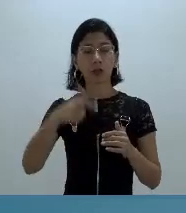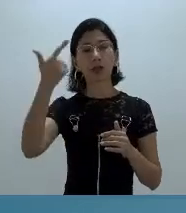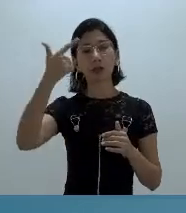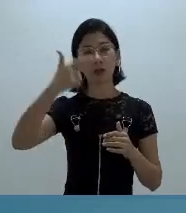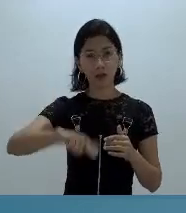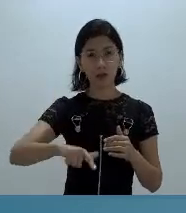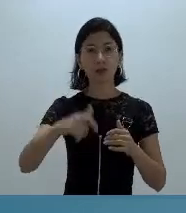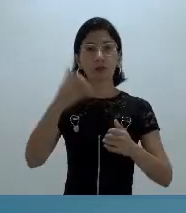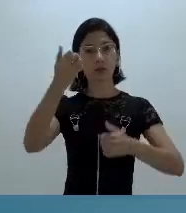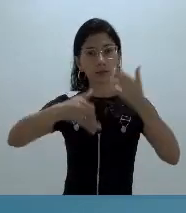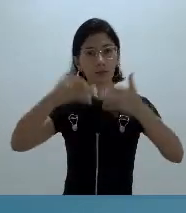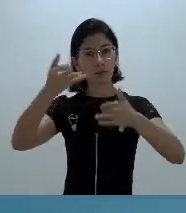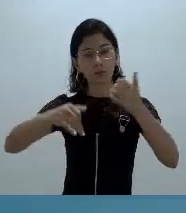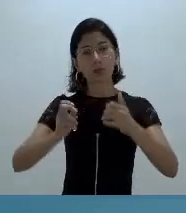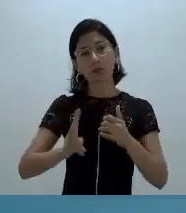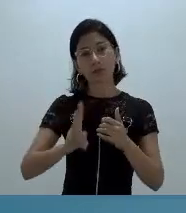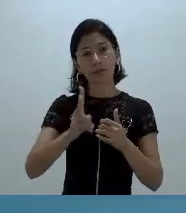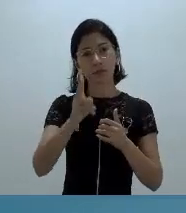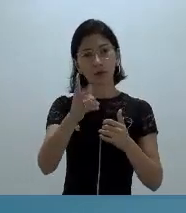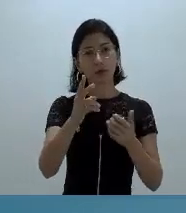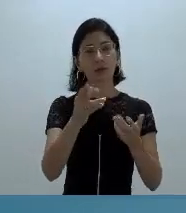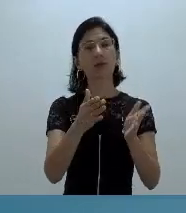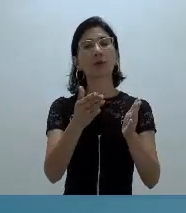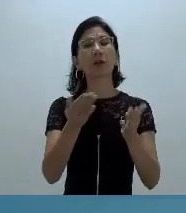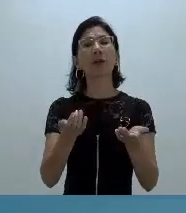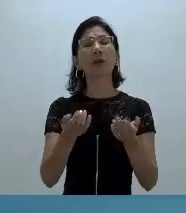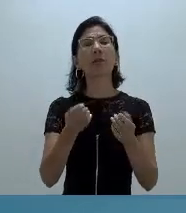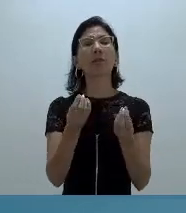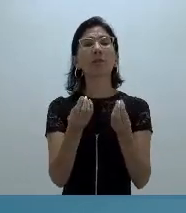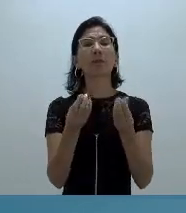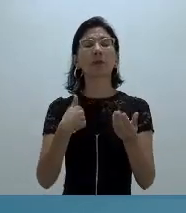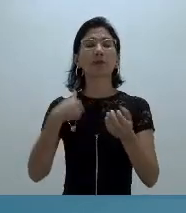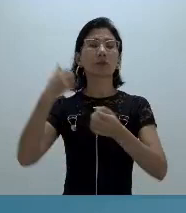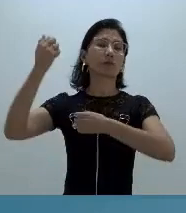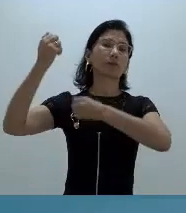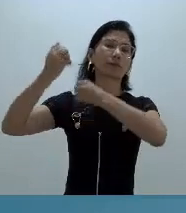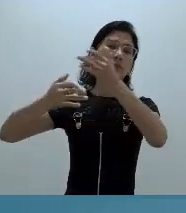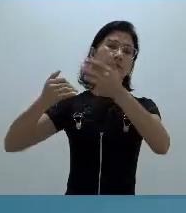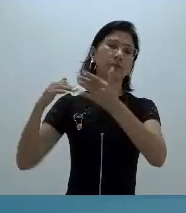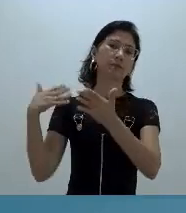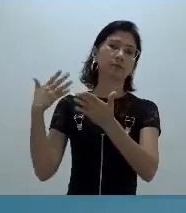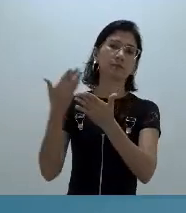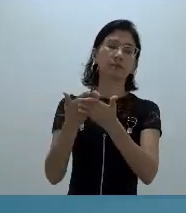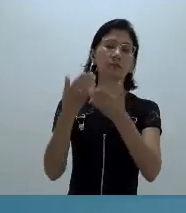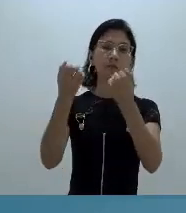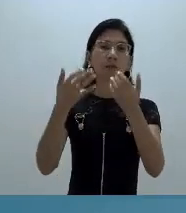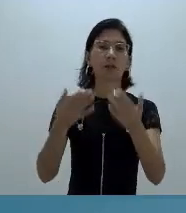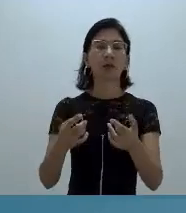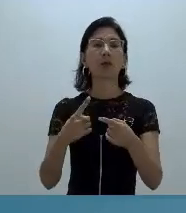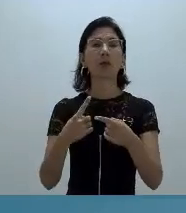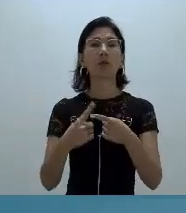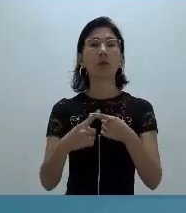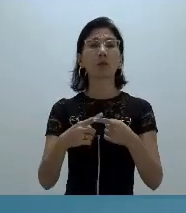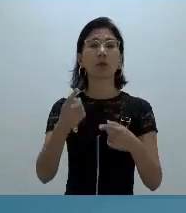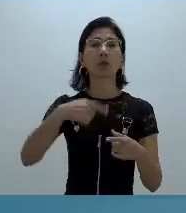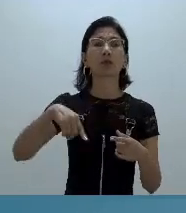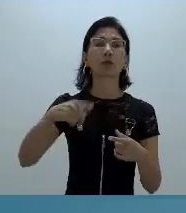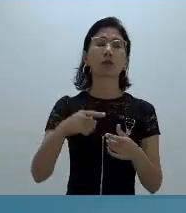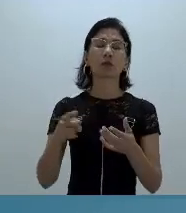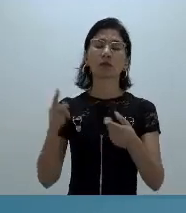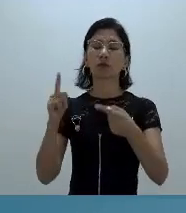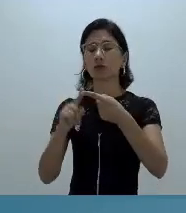autos. Essa digressão é importante para mostrar que a agravada fez uso de todos os expedientes